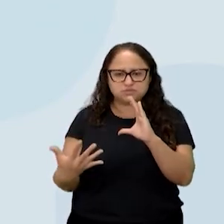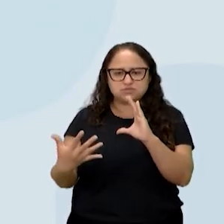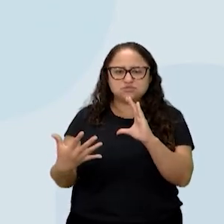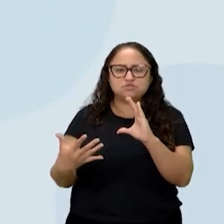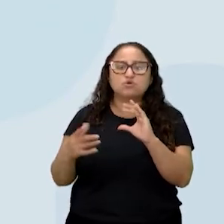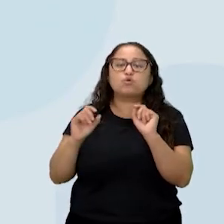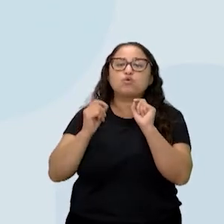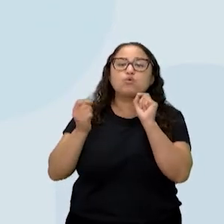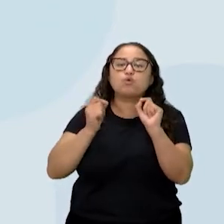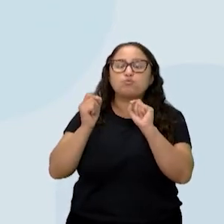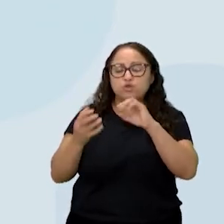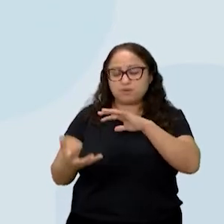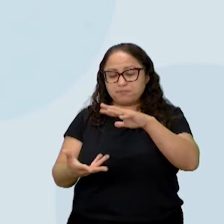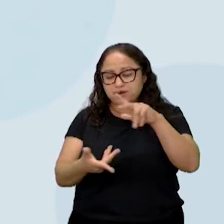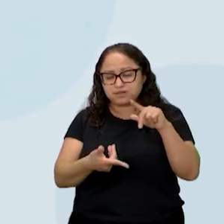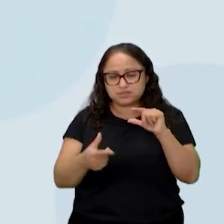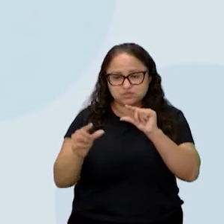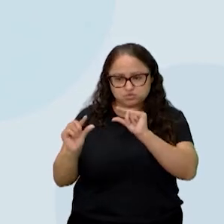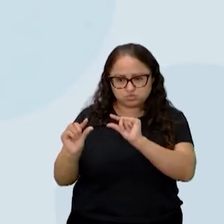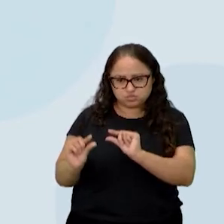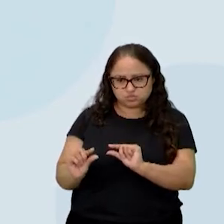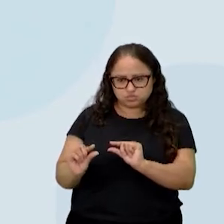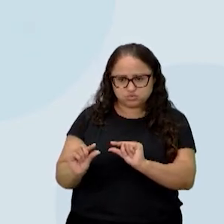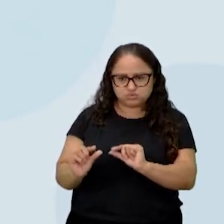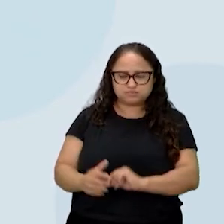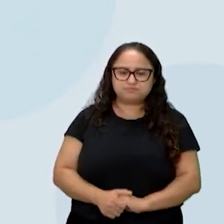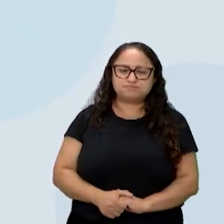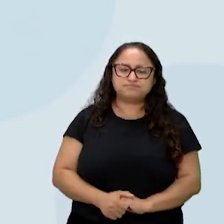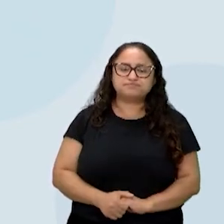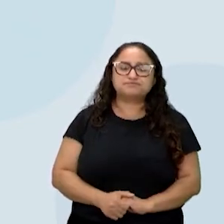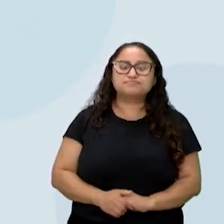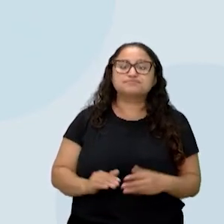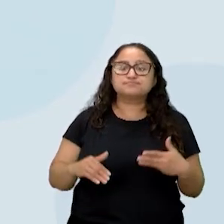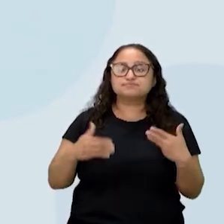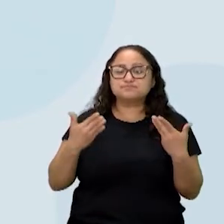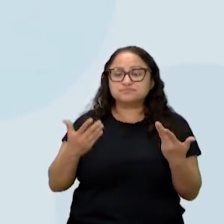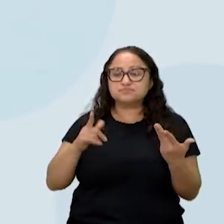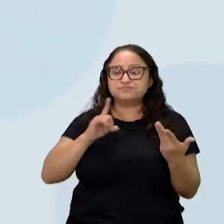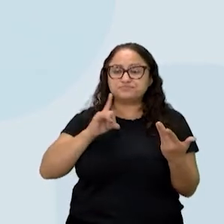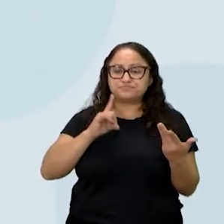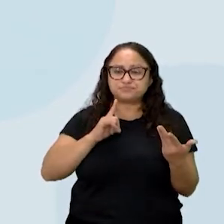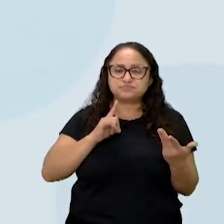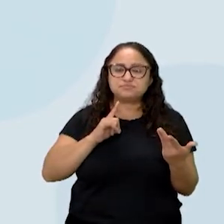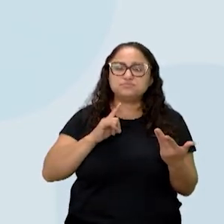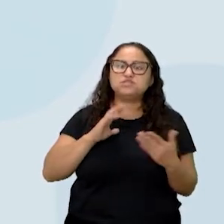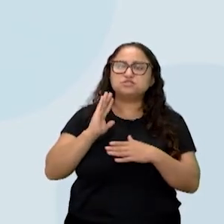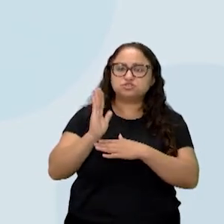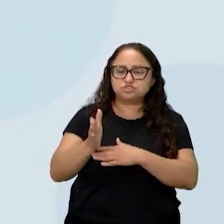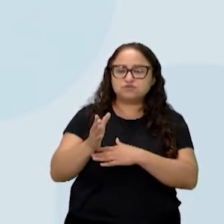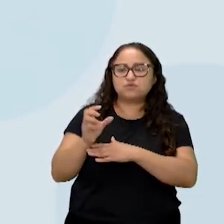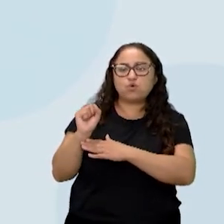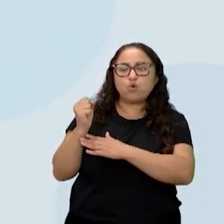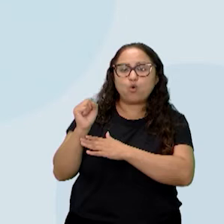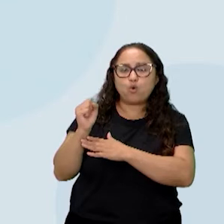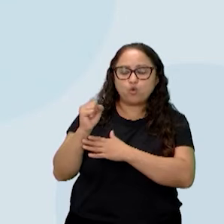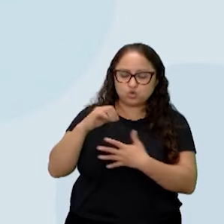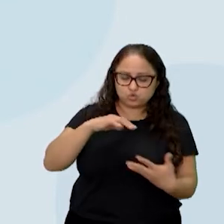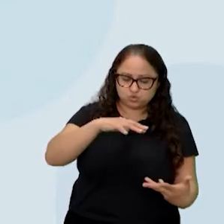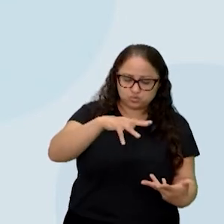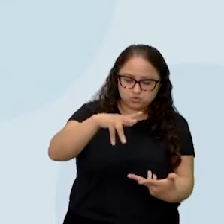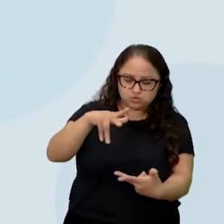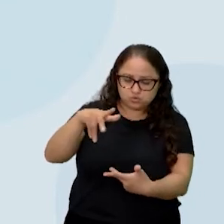planetas anões, tá? No caso. E aí, você tem os planetas, aí ficou com 8 planetas no nosso Sistema